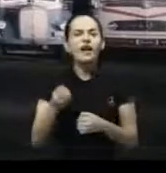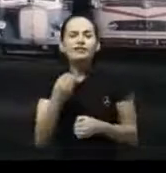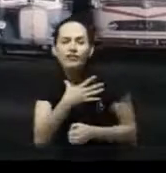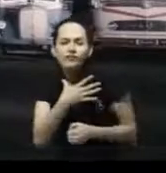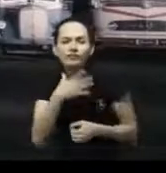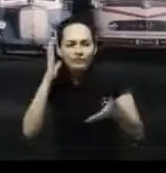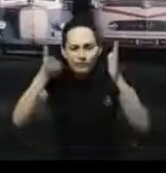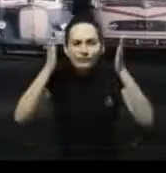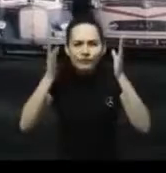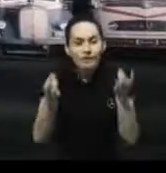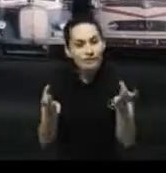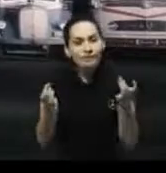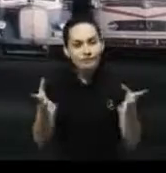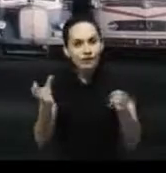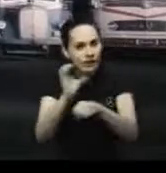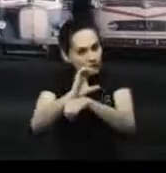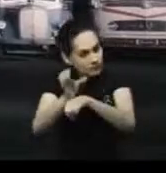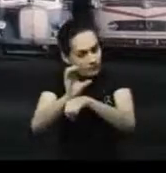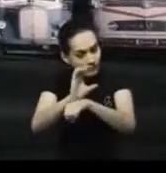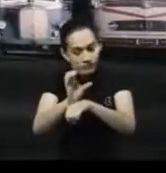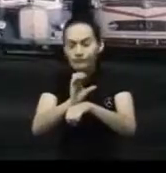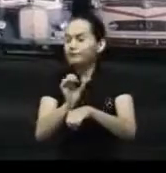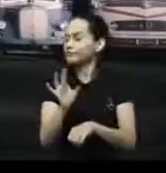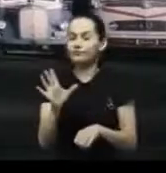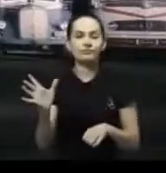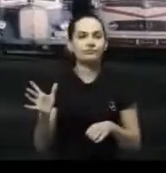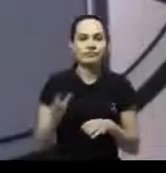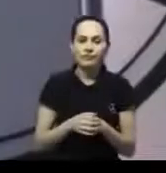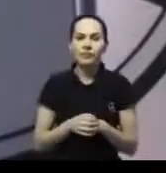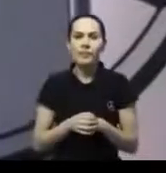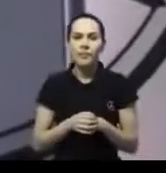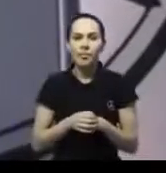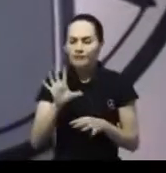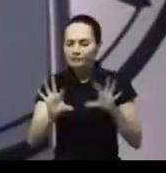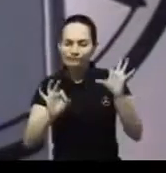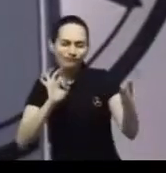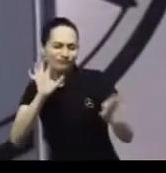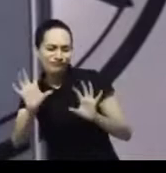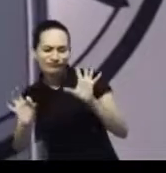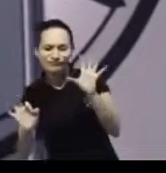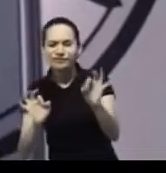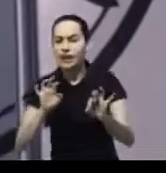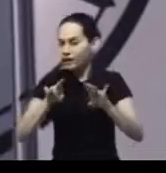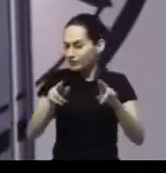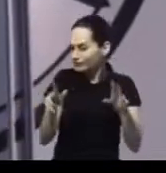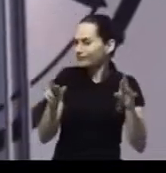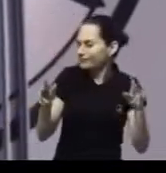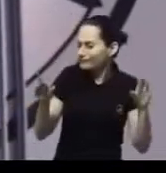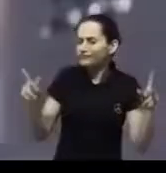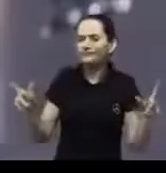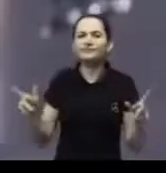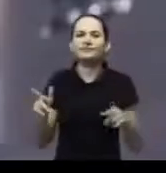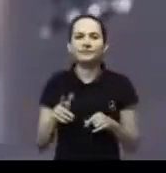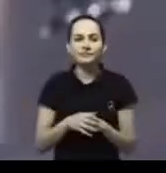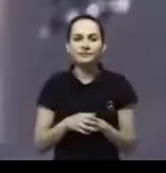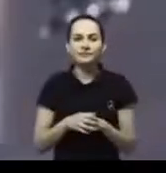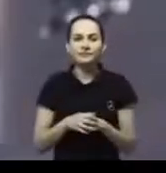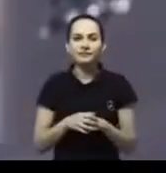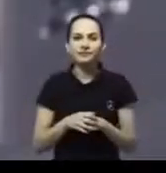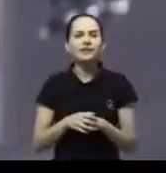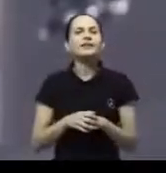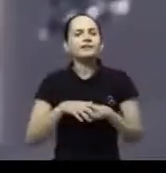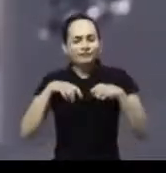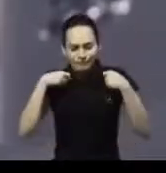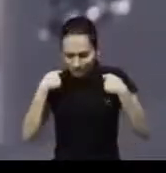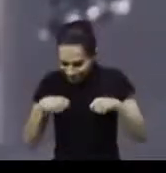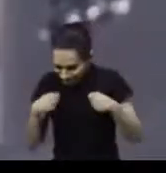vendido exclusivamente na cor cinza fosco com adesivação personalizada E quem disse